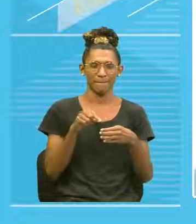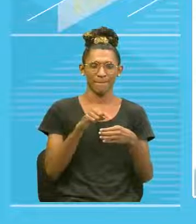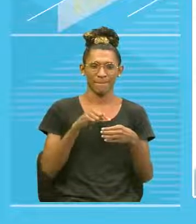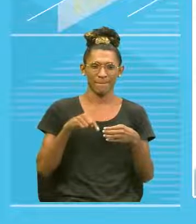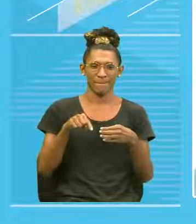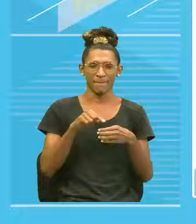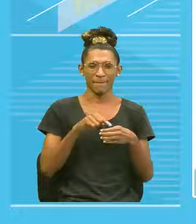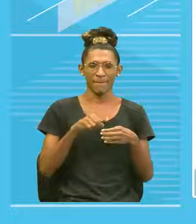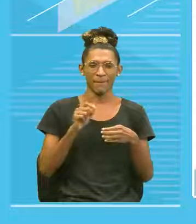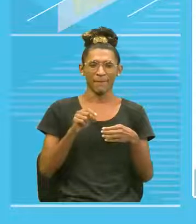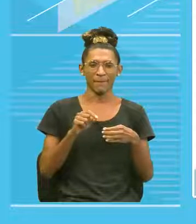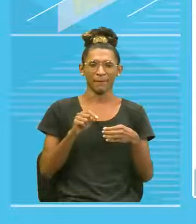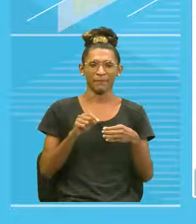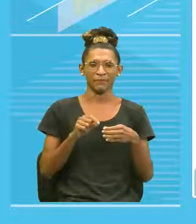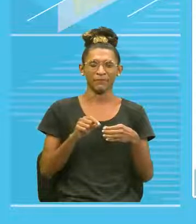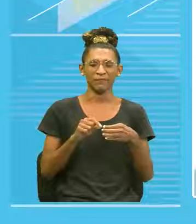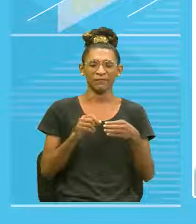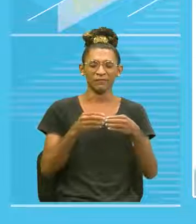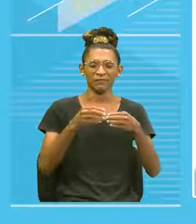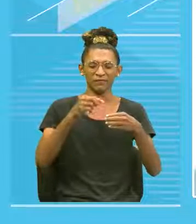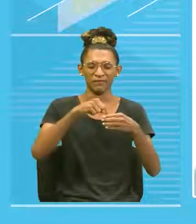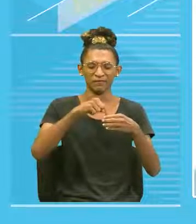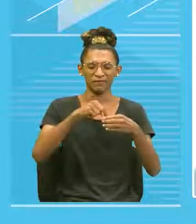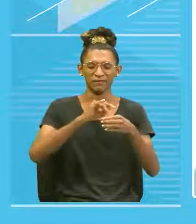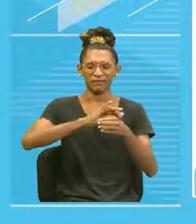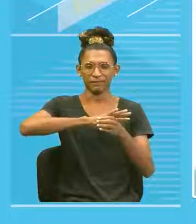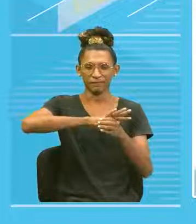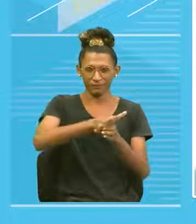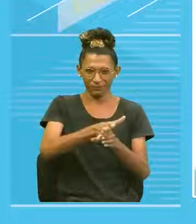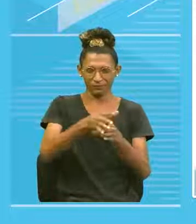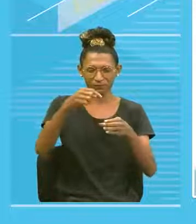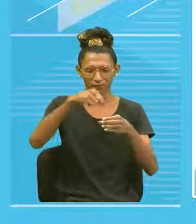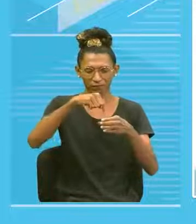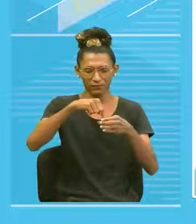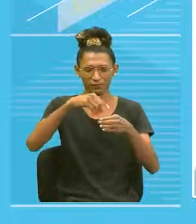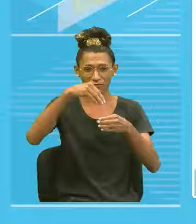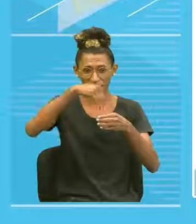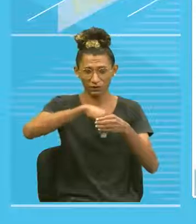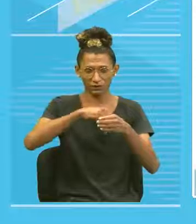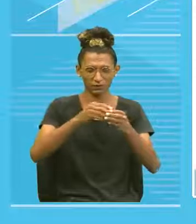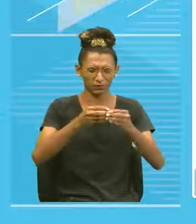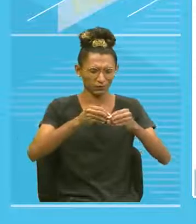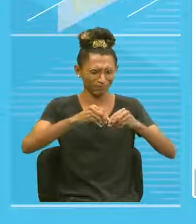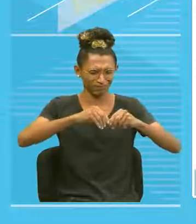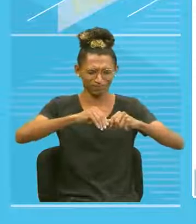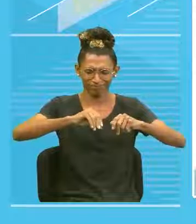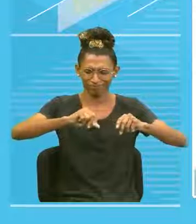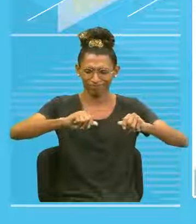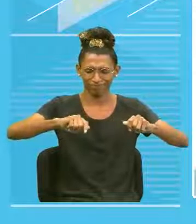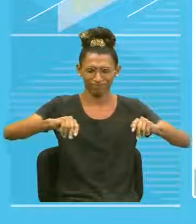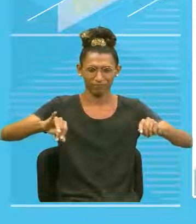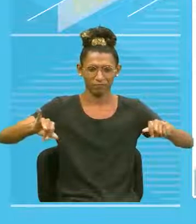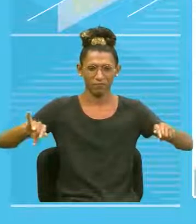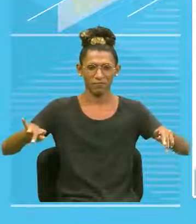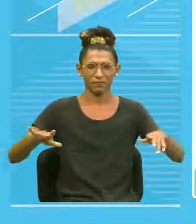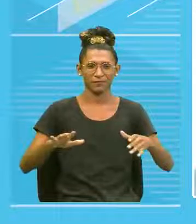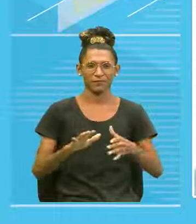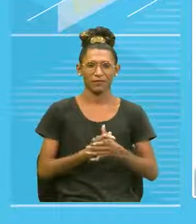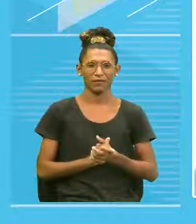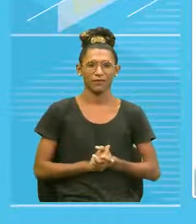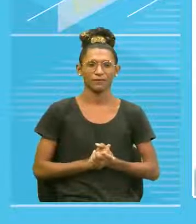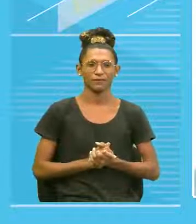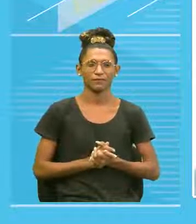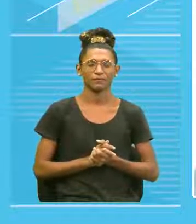que se der compo e eu tenho seres vivos